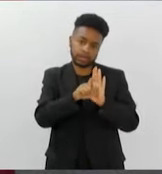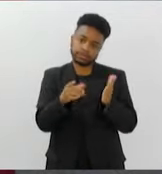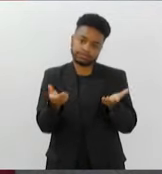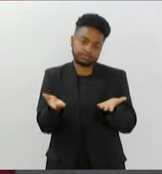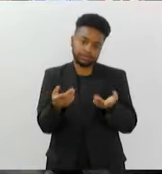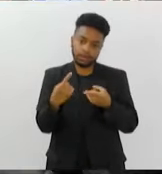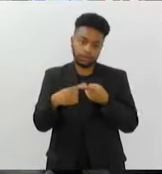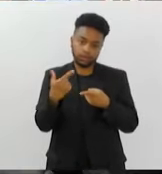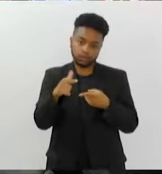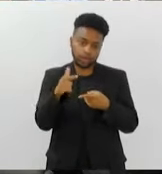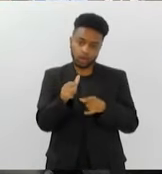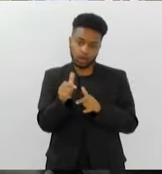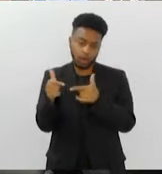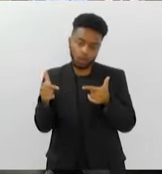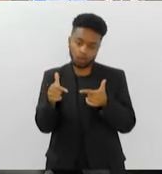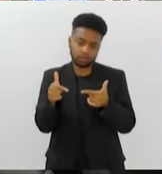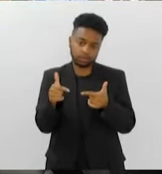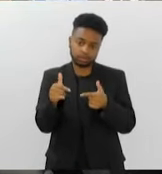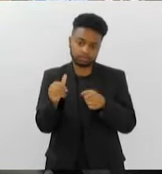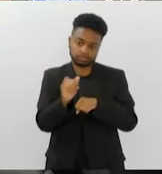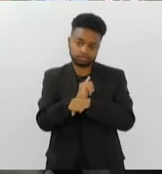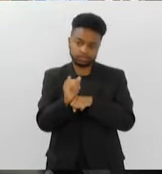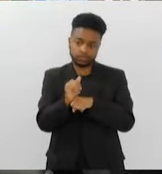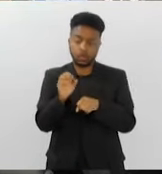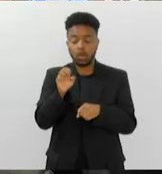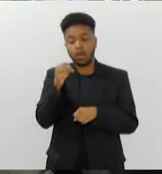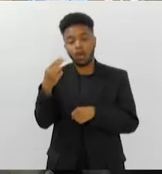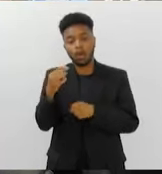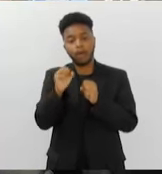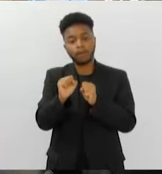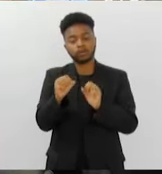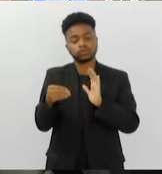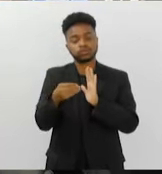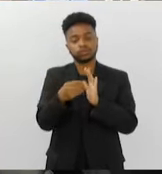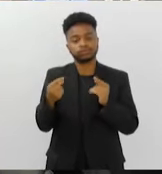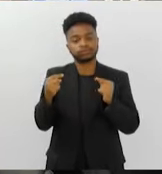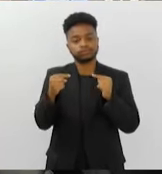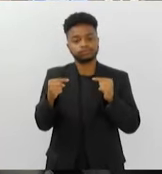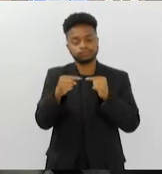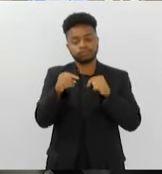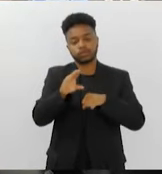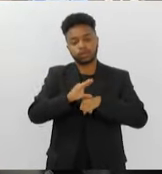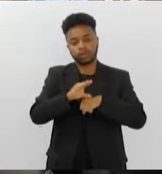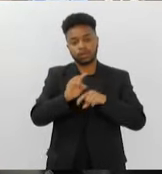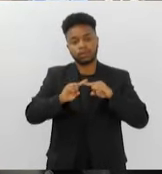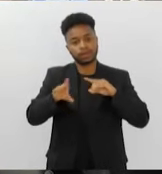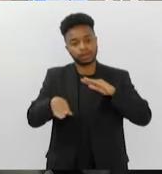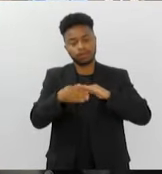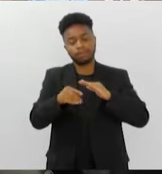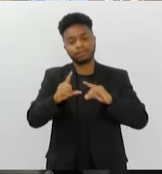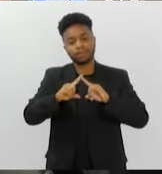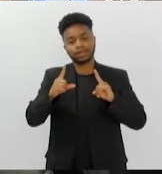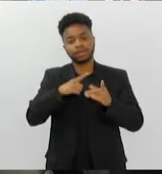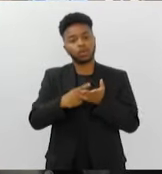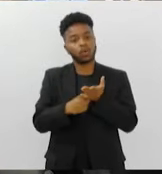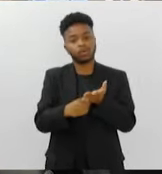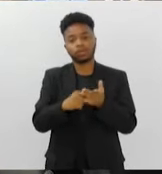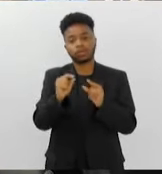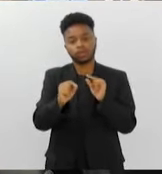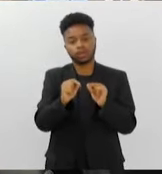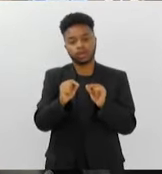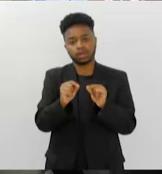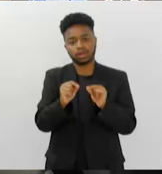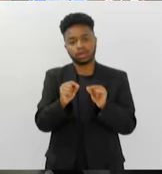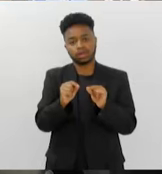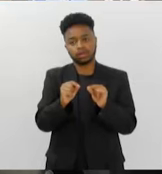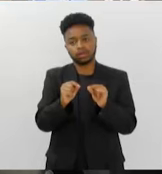não tem outra saída. Ou a gente pode aprovar aqui, um pela constitucionalidade com emenda, e fica o compromisso dessa emenda. Tá bem, mas já